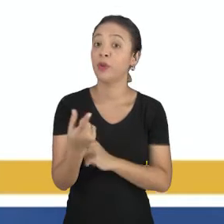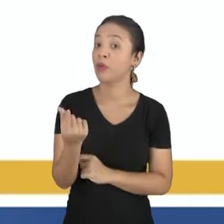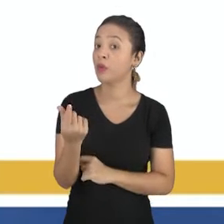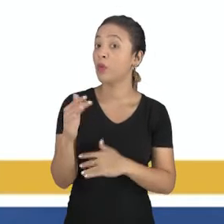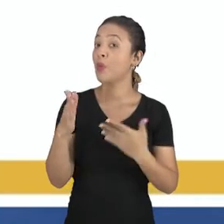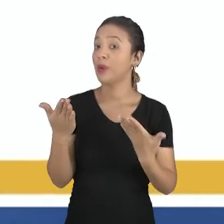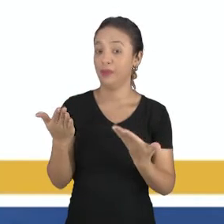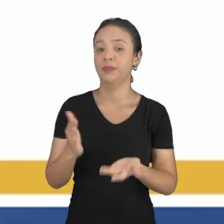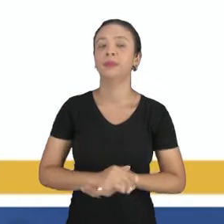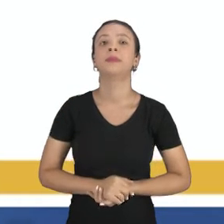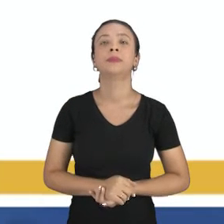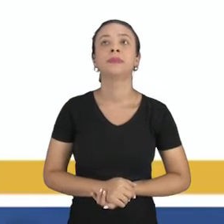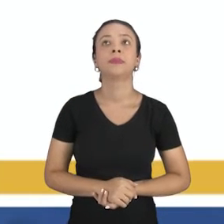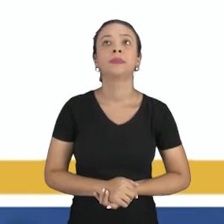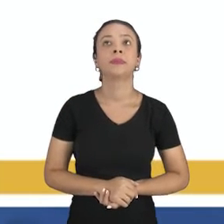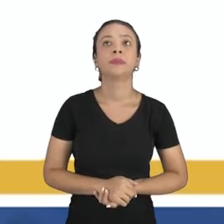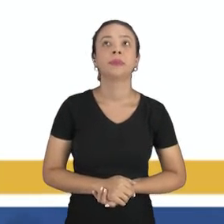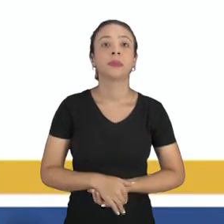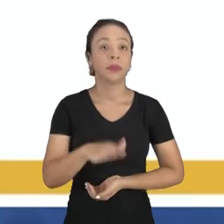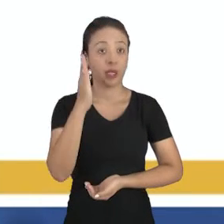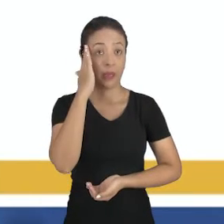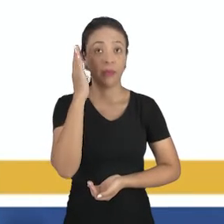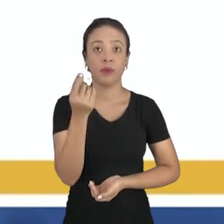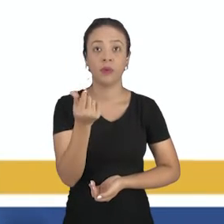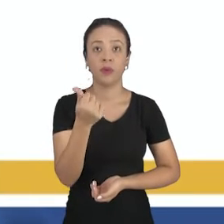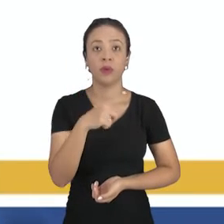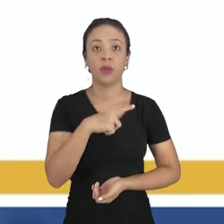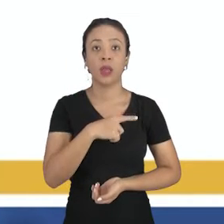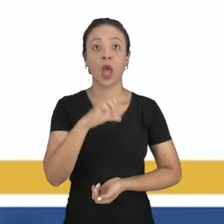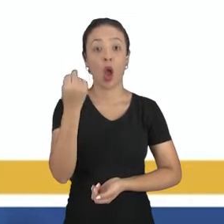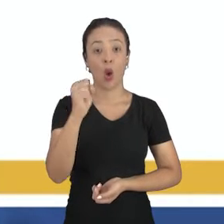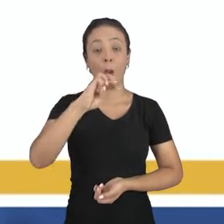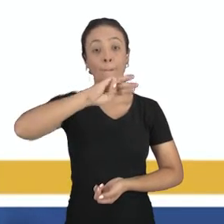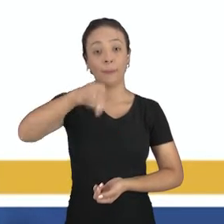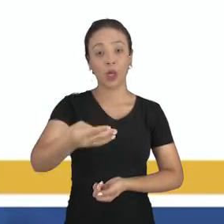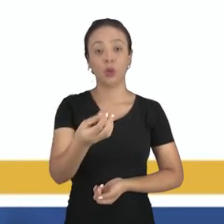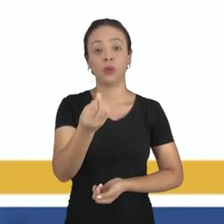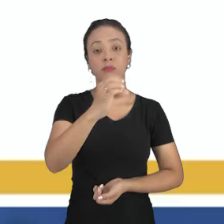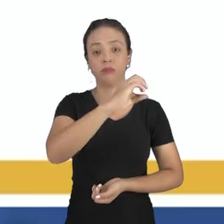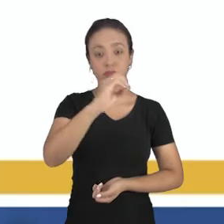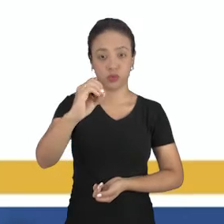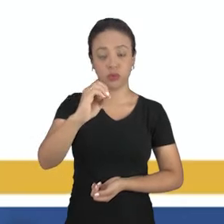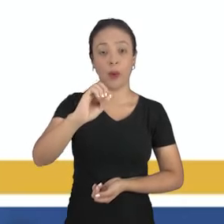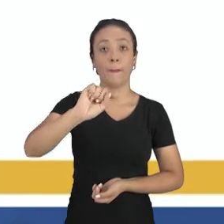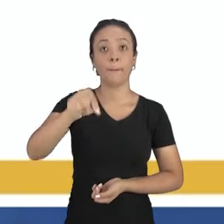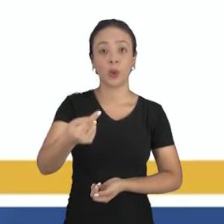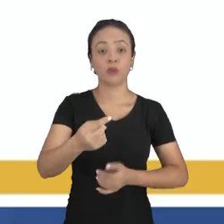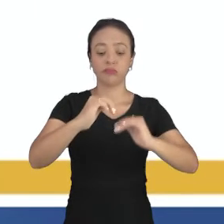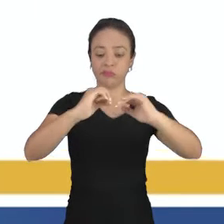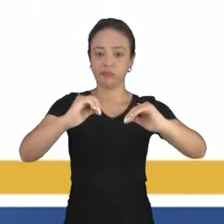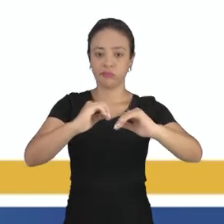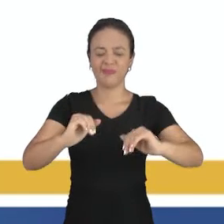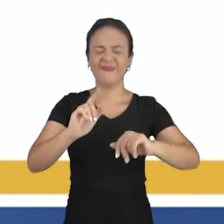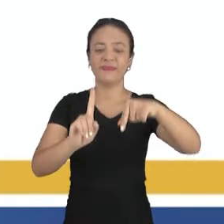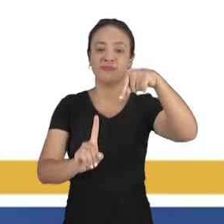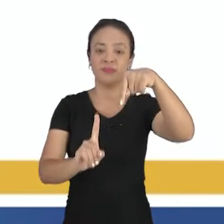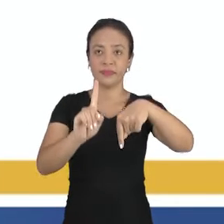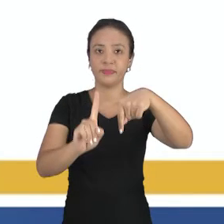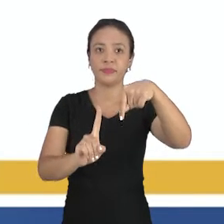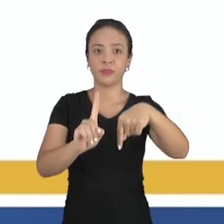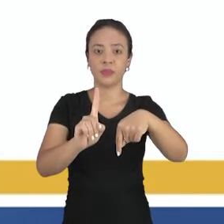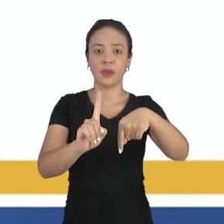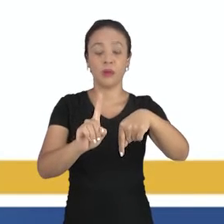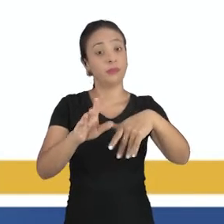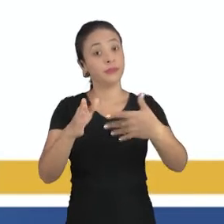valor e pelo valor ali ó de oito milhões e seiscentos mil e foi dividido em partes inversamente proporcionais